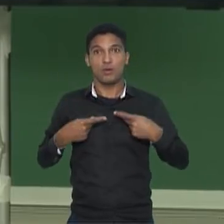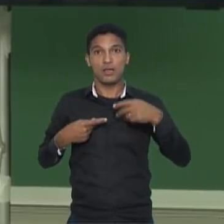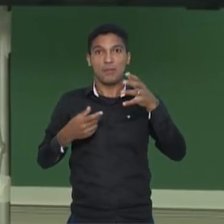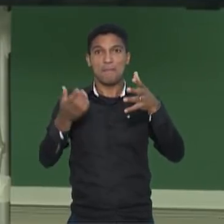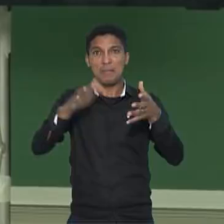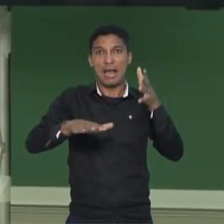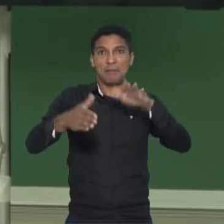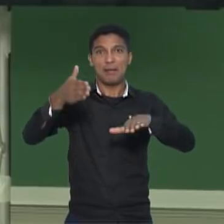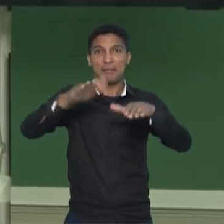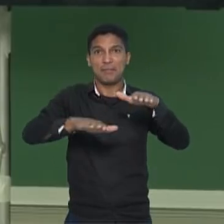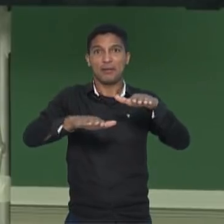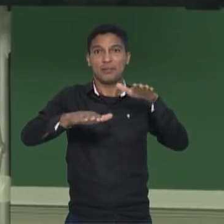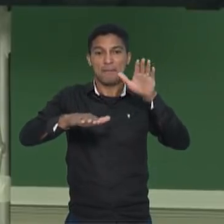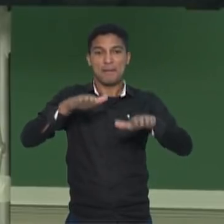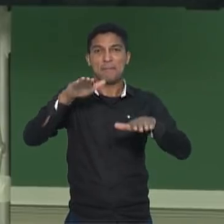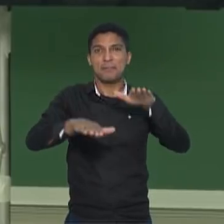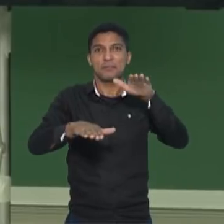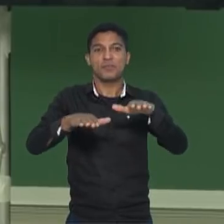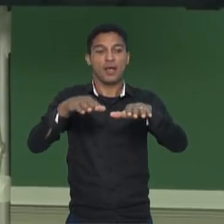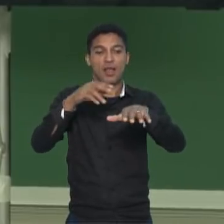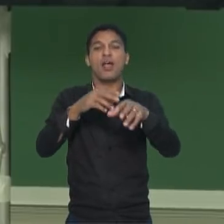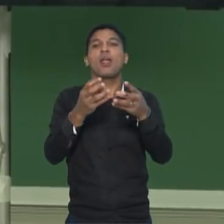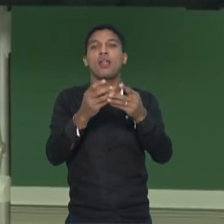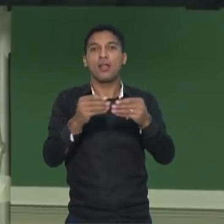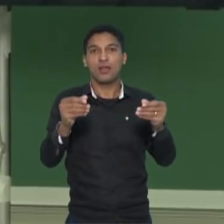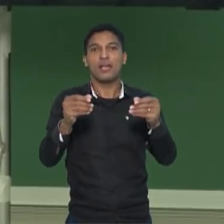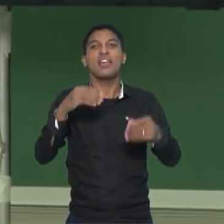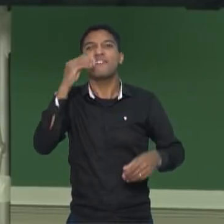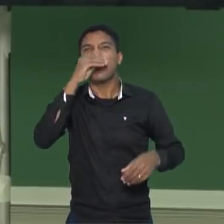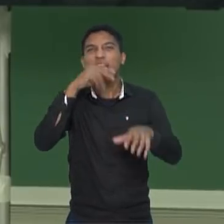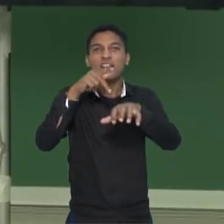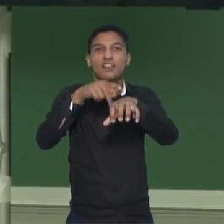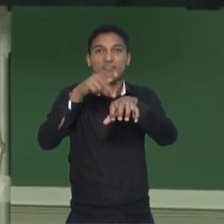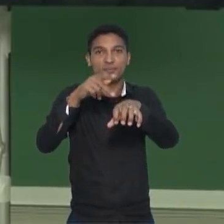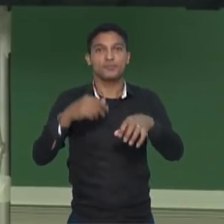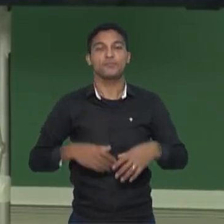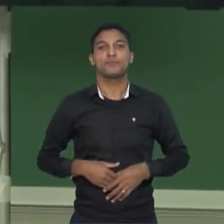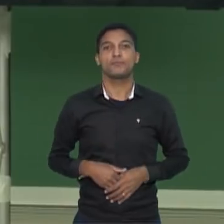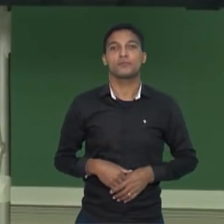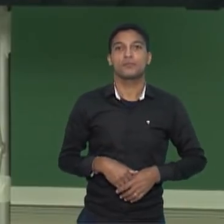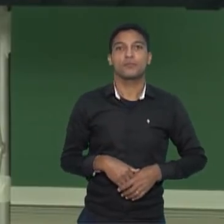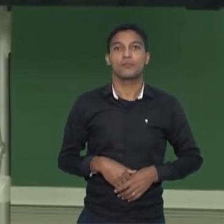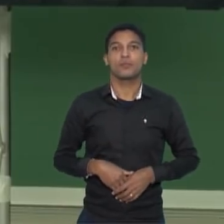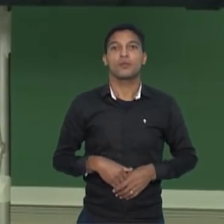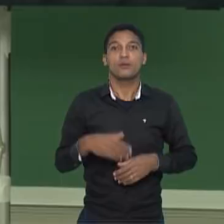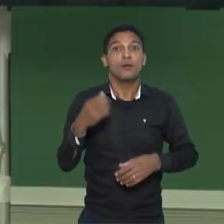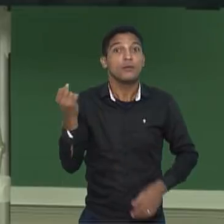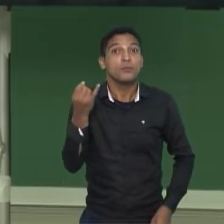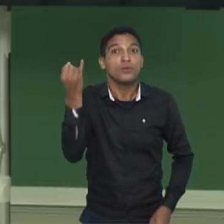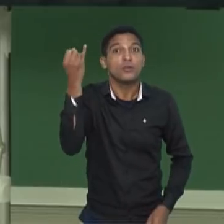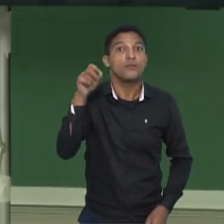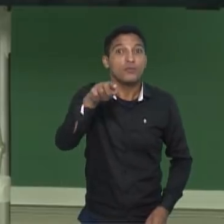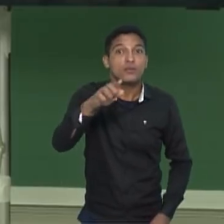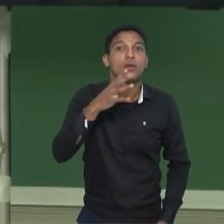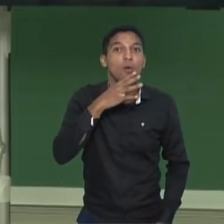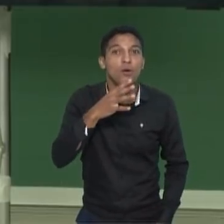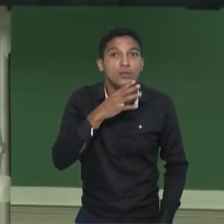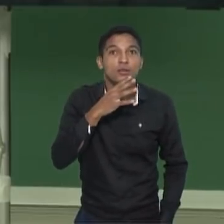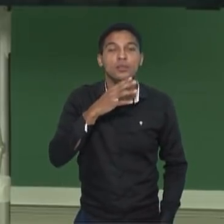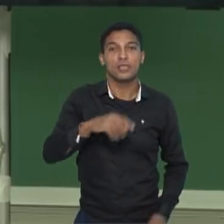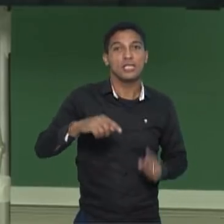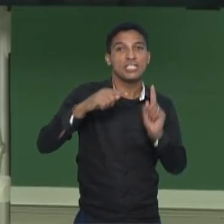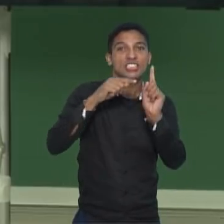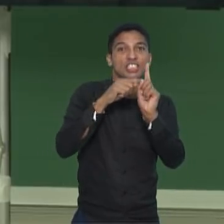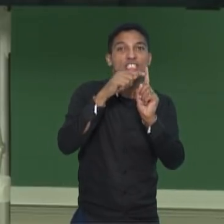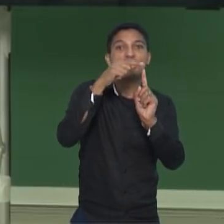frágil. Bem, por que é importante conhecer os tipos de rocha? Com os tipos de rocha, você vai ter